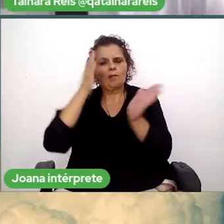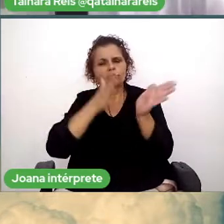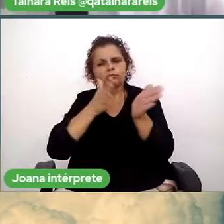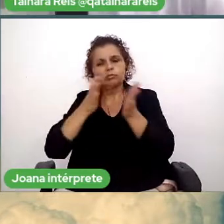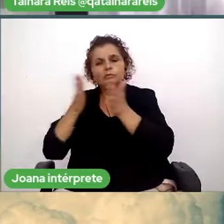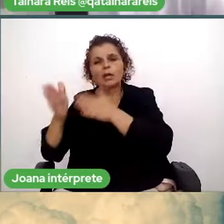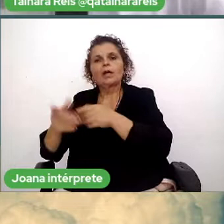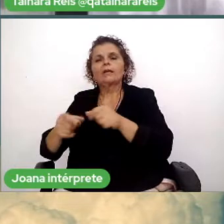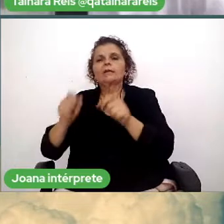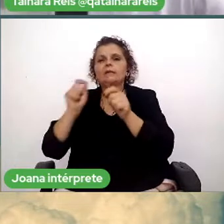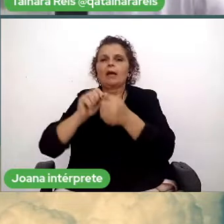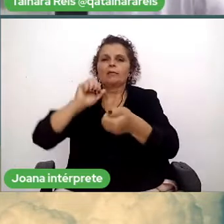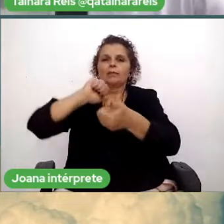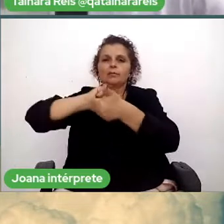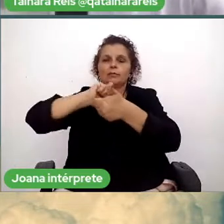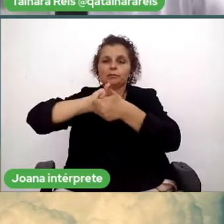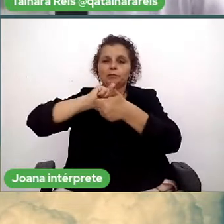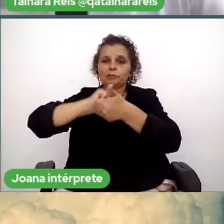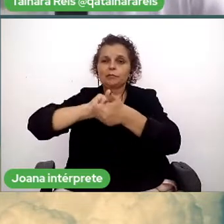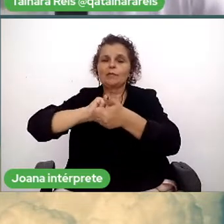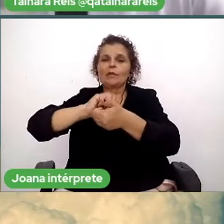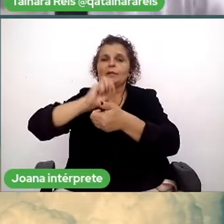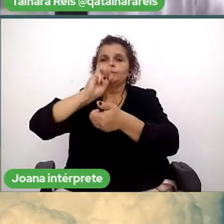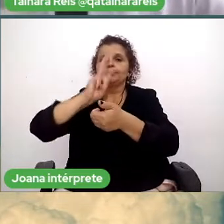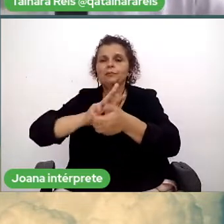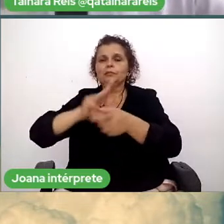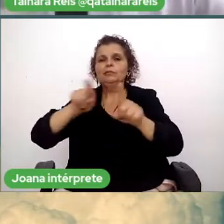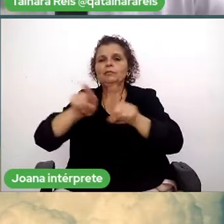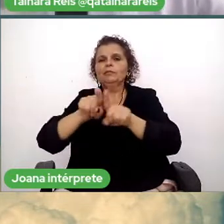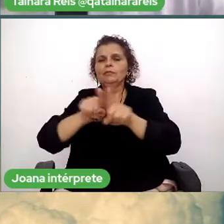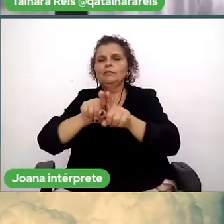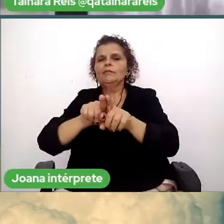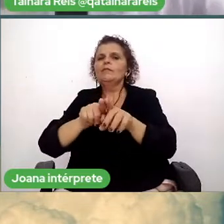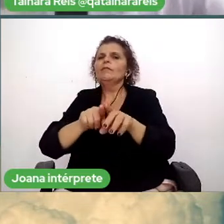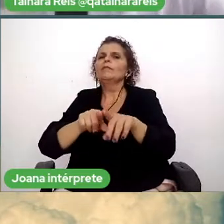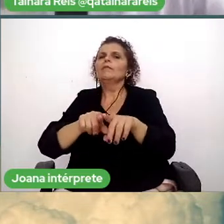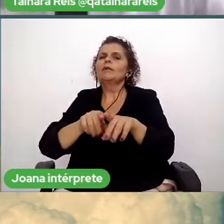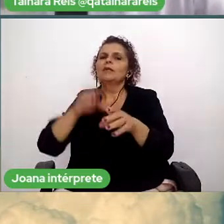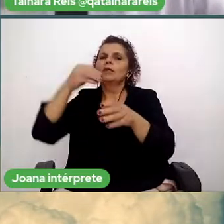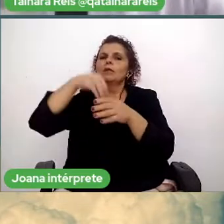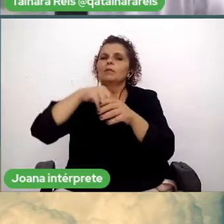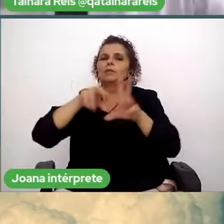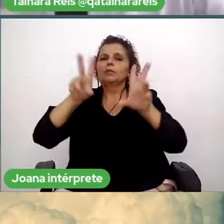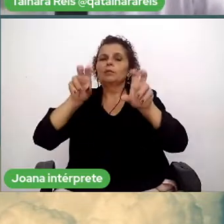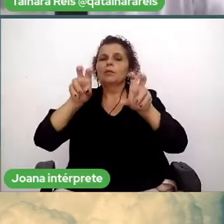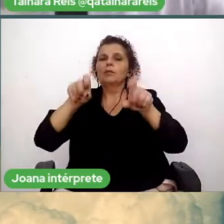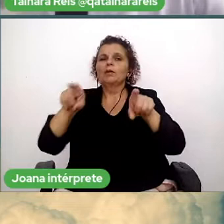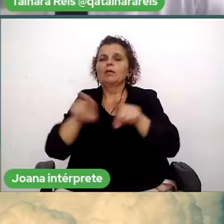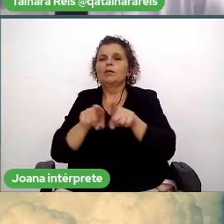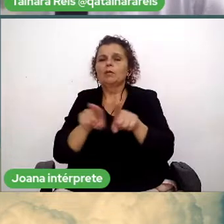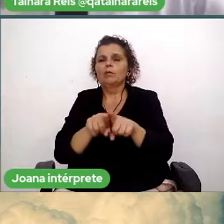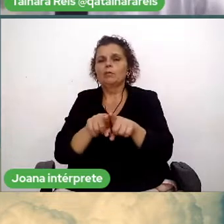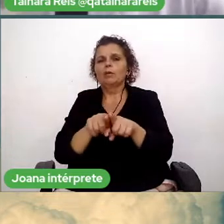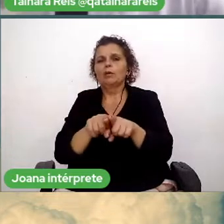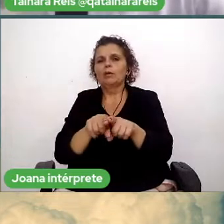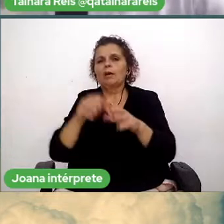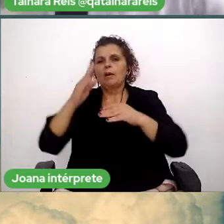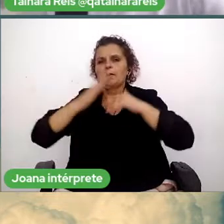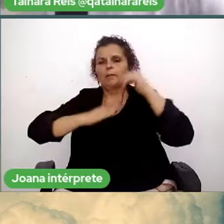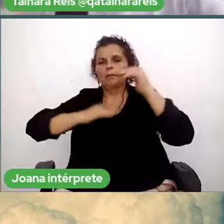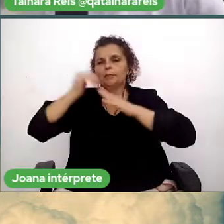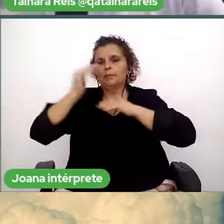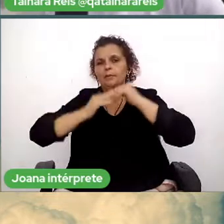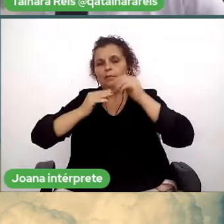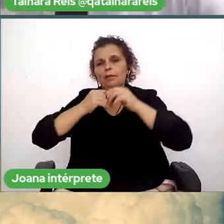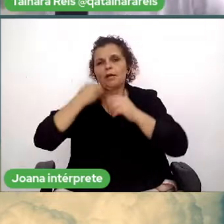agregar qualidade para o nosso software, para o nosso produto. E dentro desse tópico a gente tem aí essa prática, né, que na minha